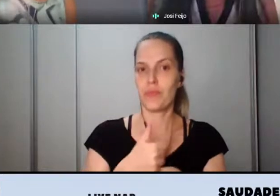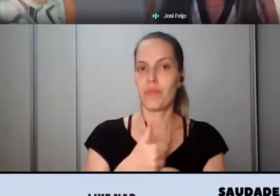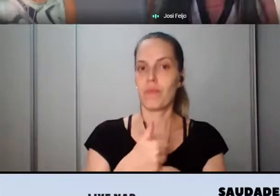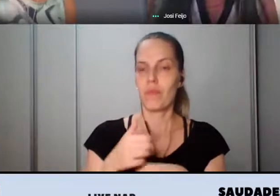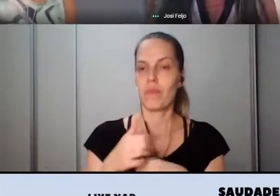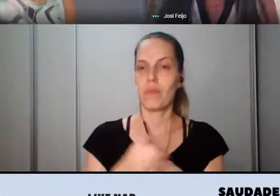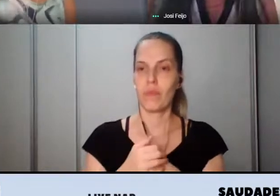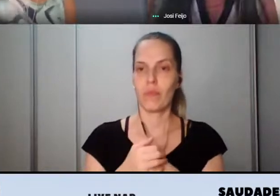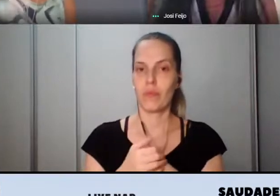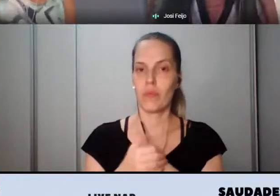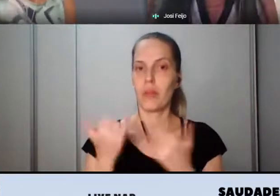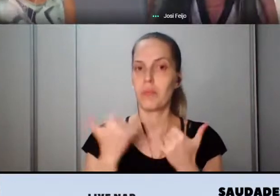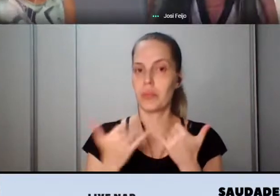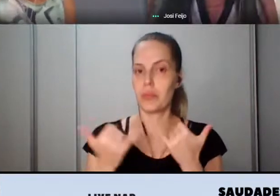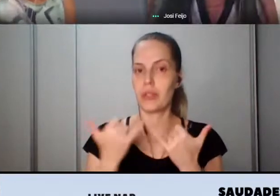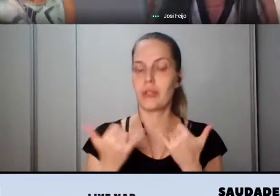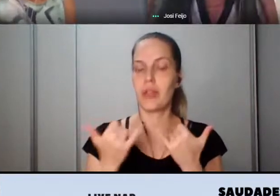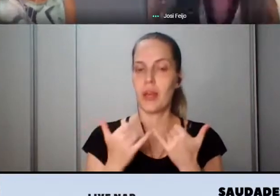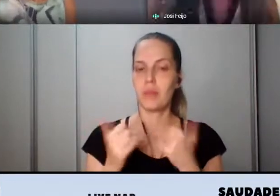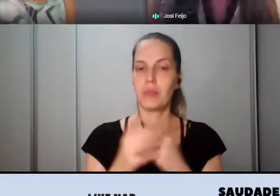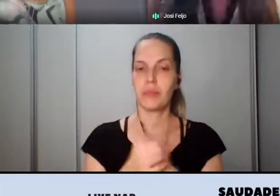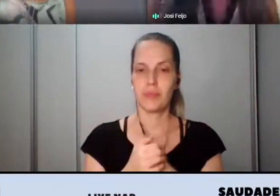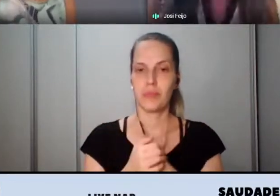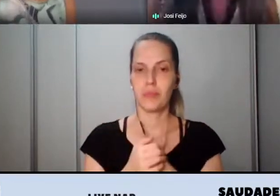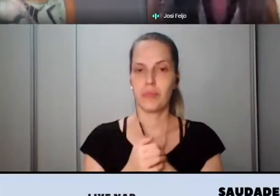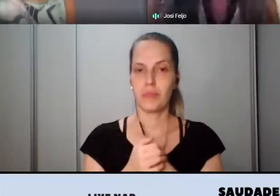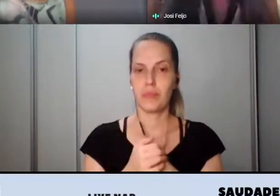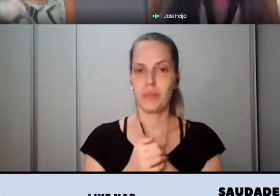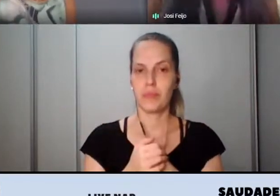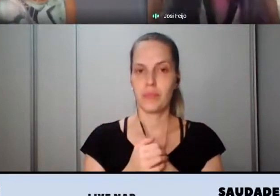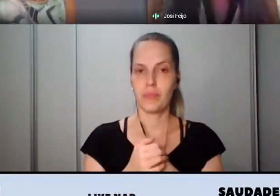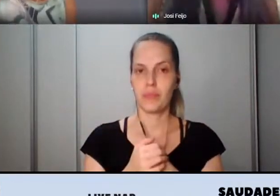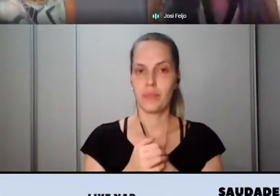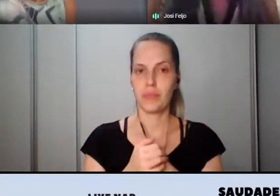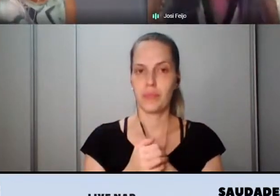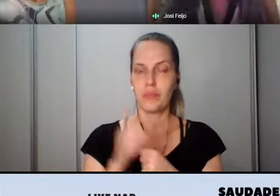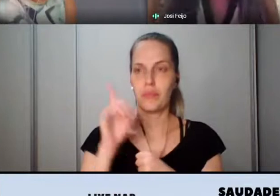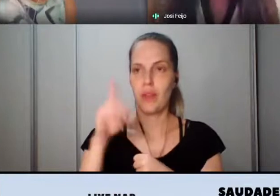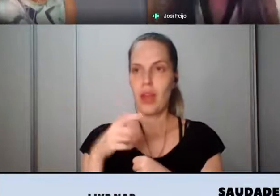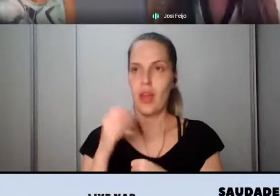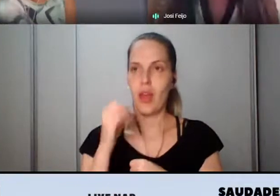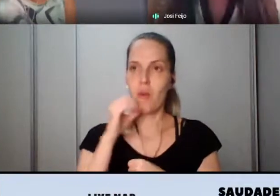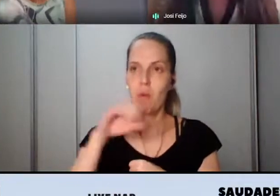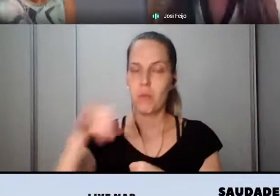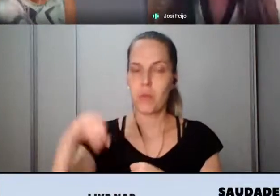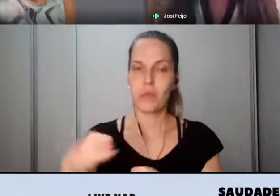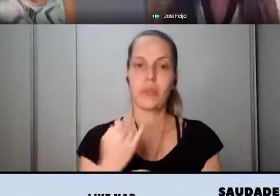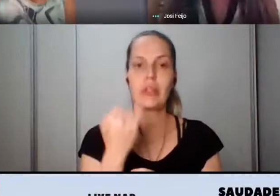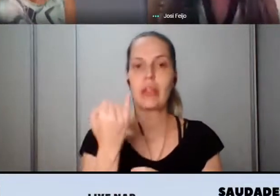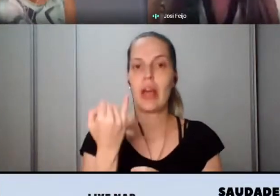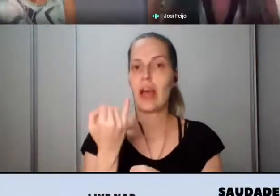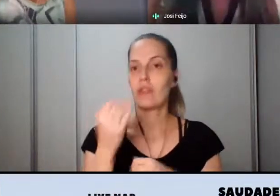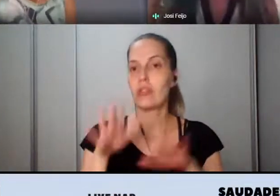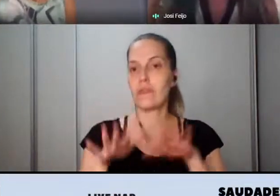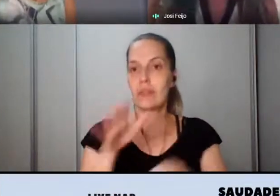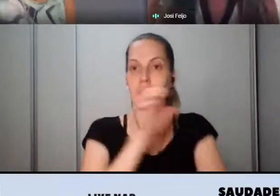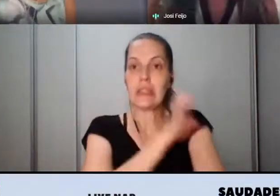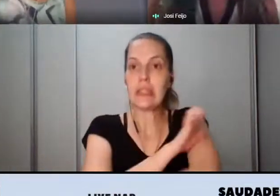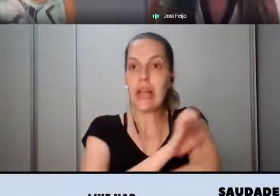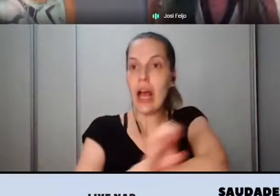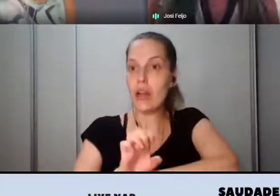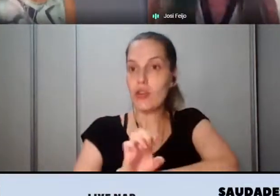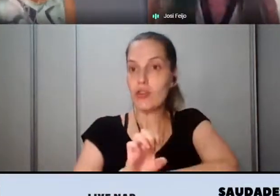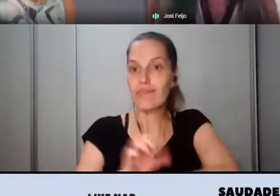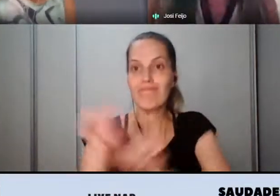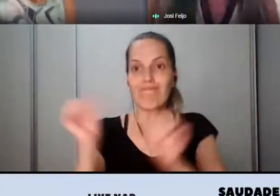Por exemplo, desejou uma oportunidade de estágio e não se conseguiu, né? Teve que se